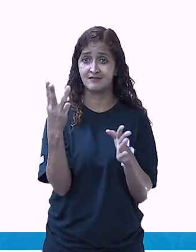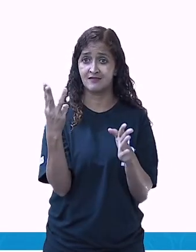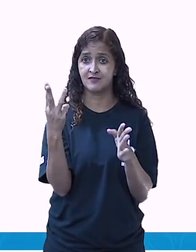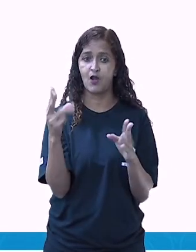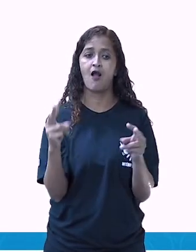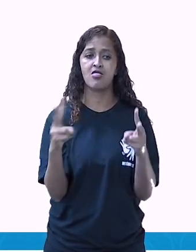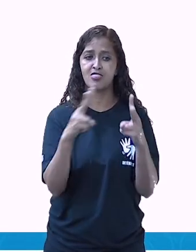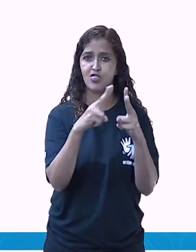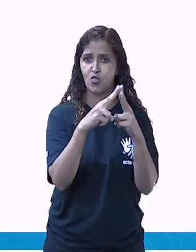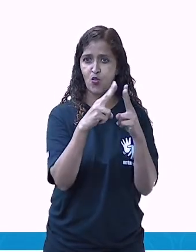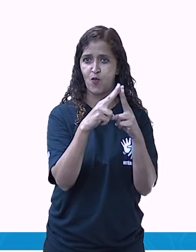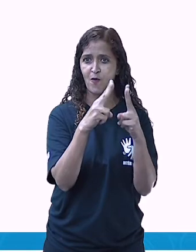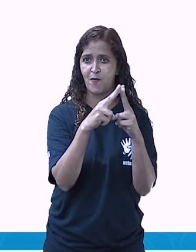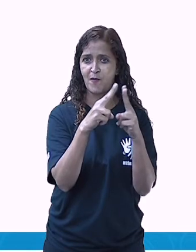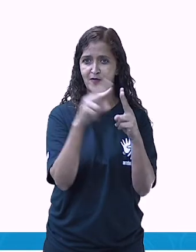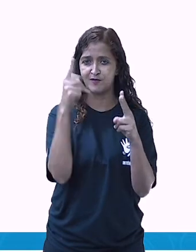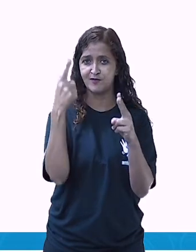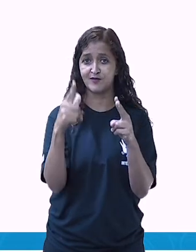par.